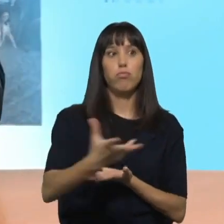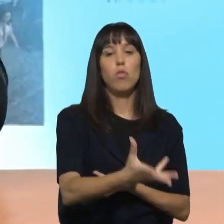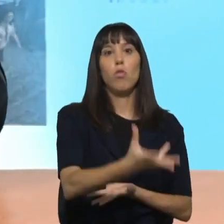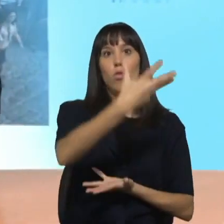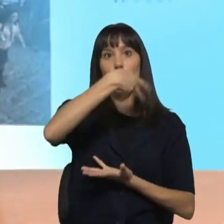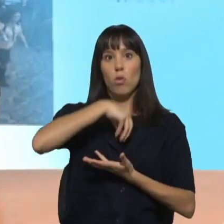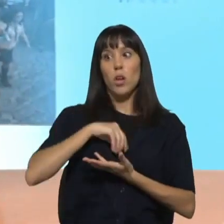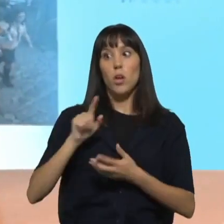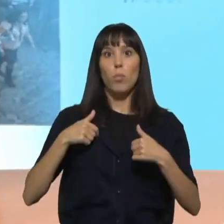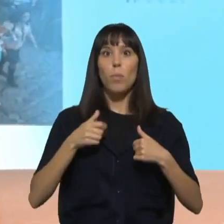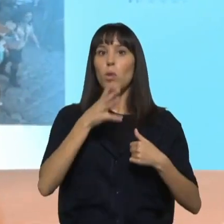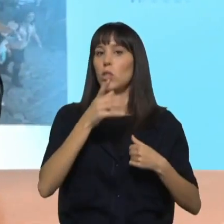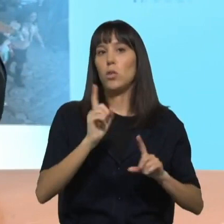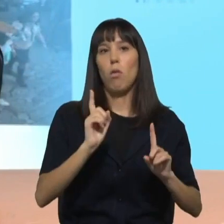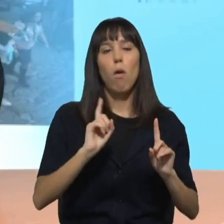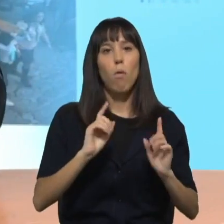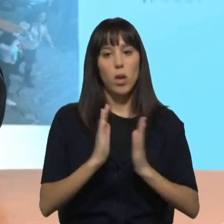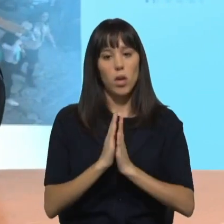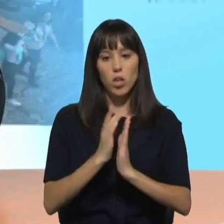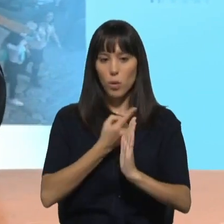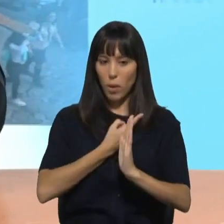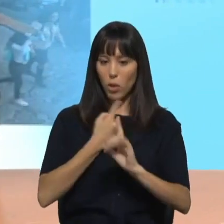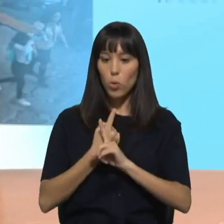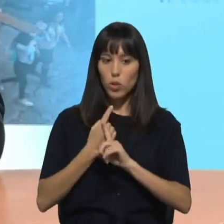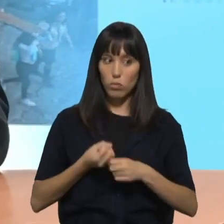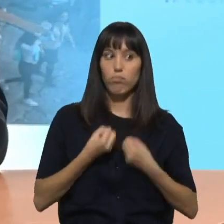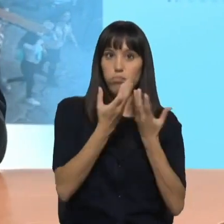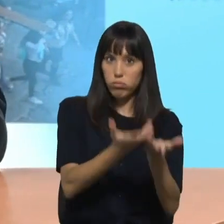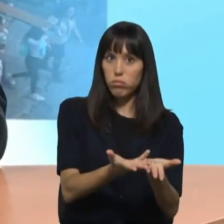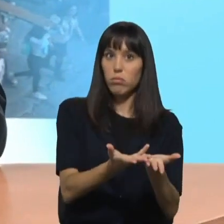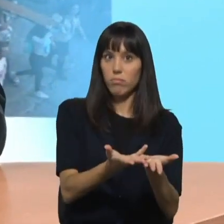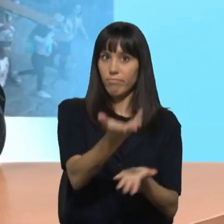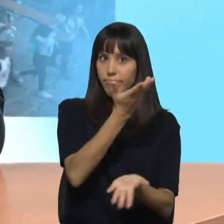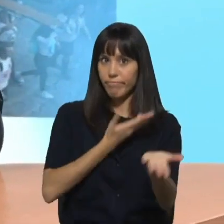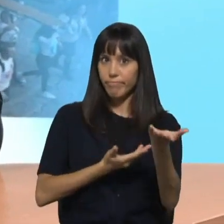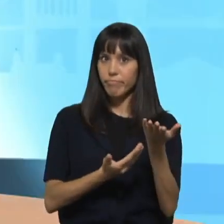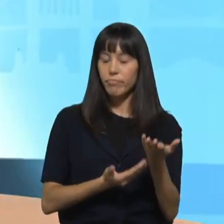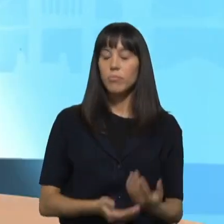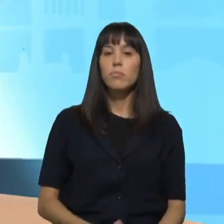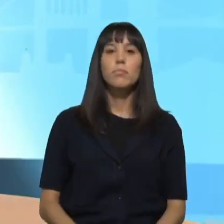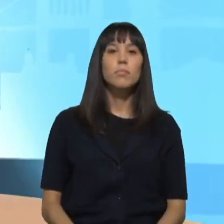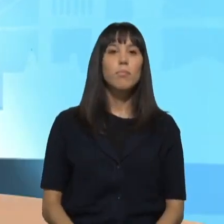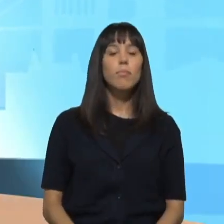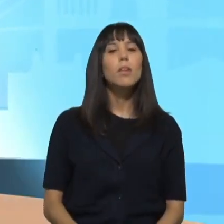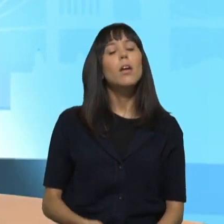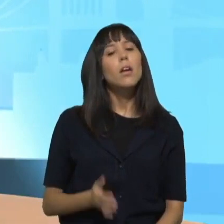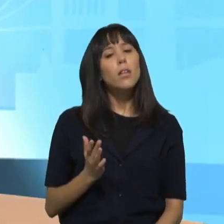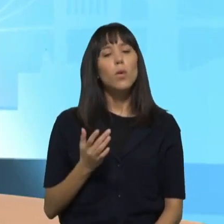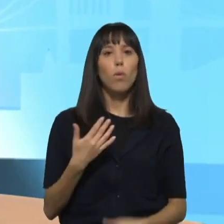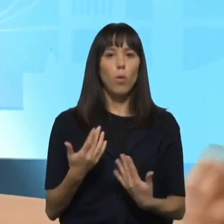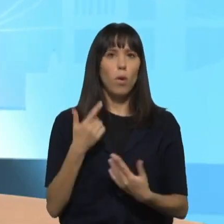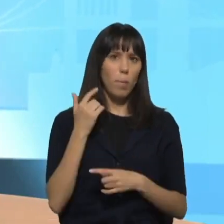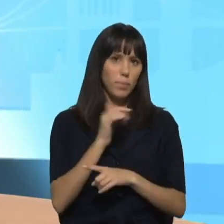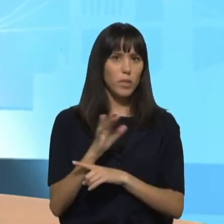ele começa a entrar a dizer, não, a Igreja tem qualquer coisa para dar ao mundo. Avancemos também nesta apresentação na